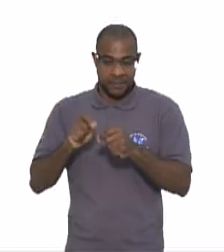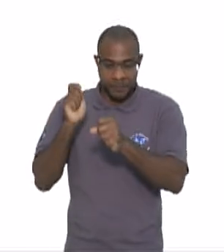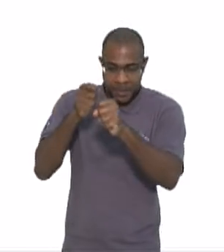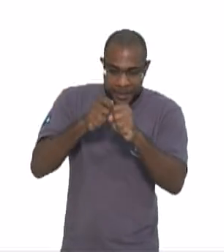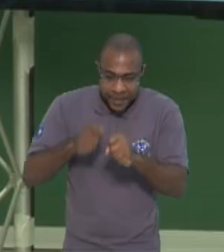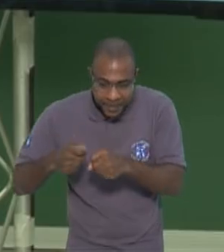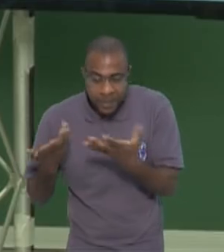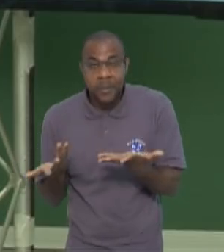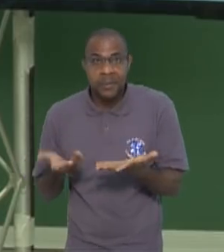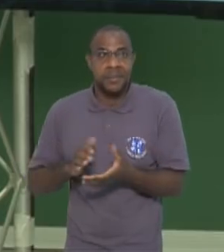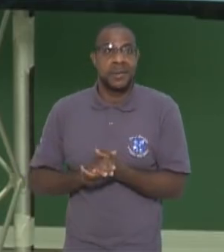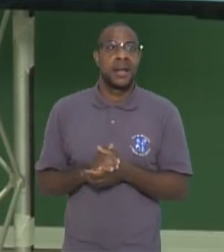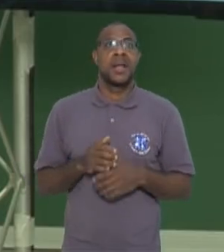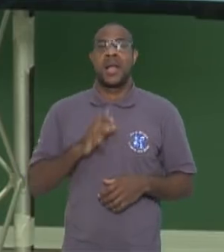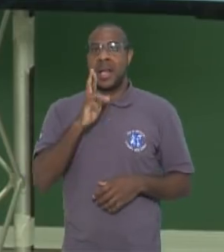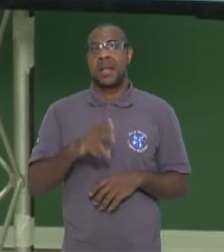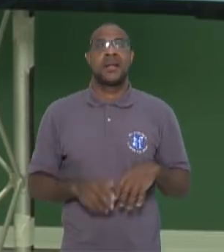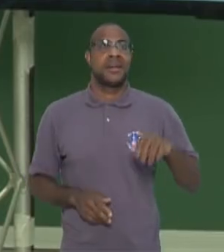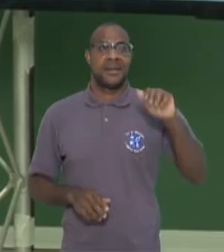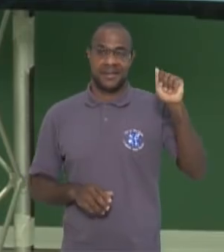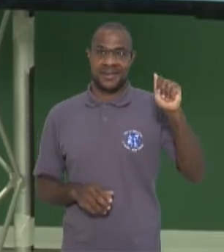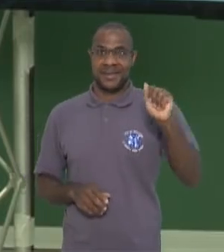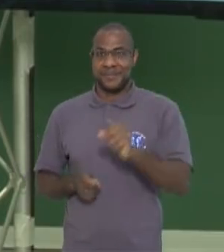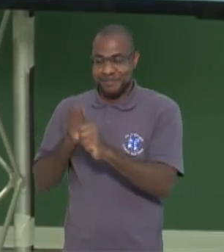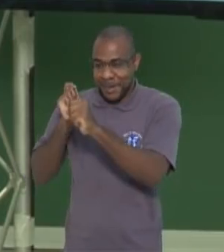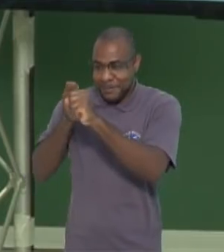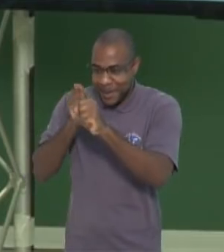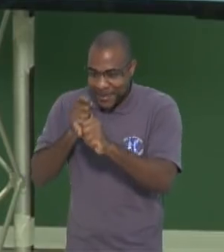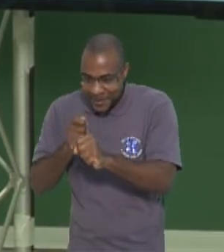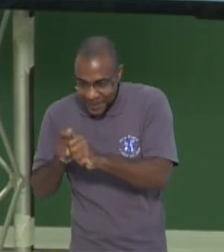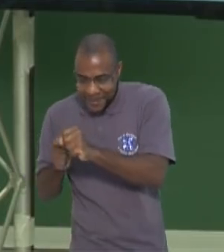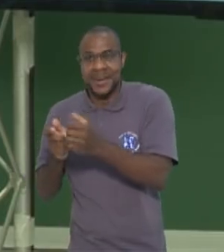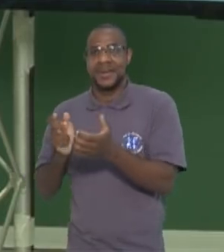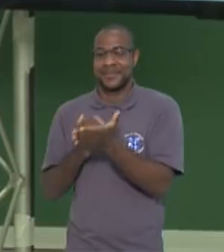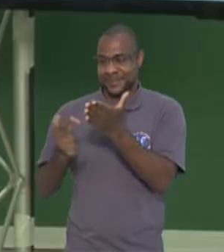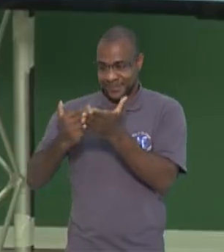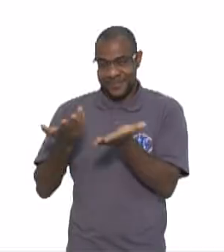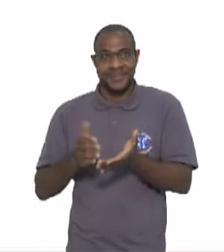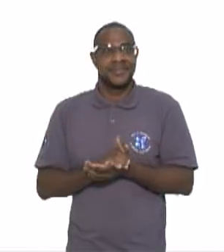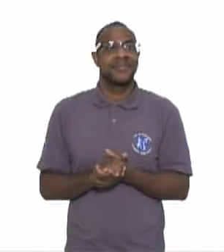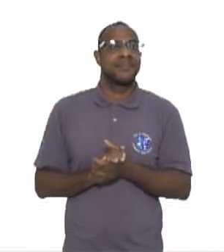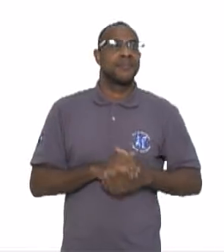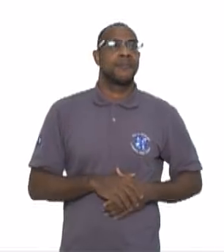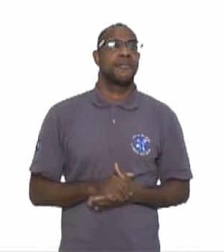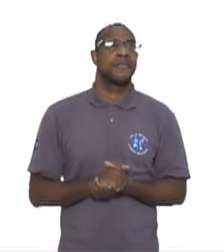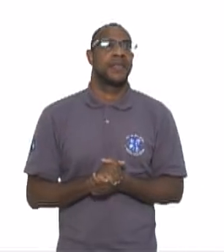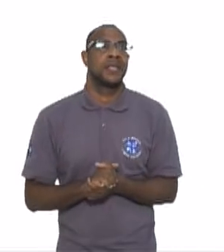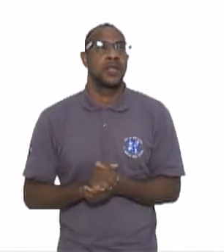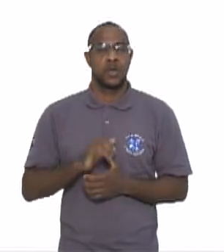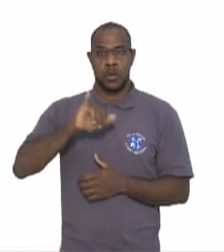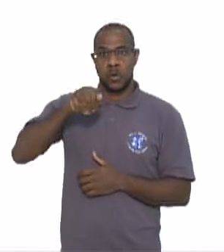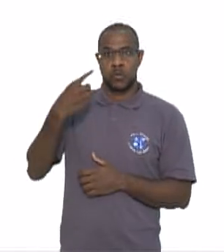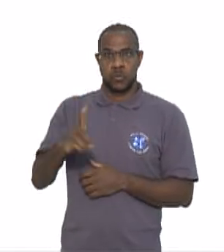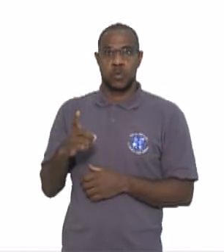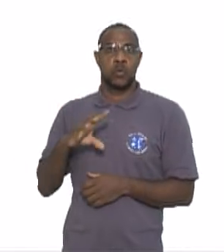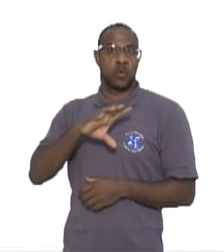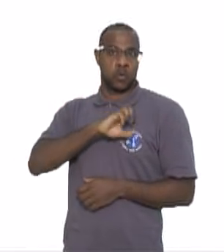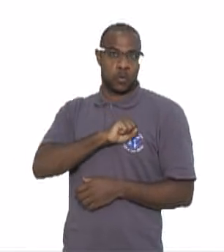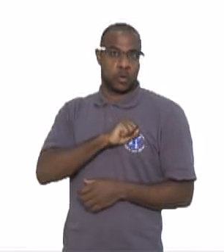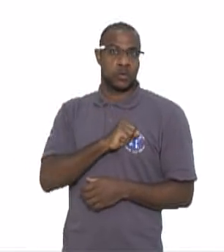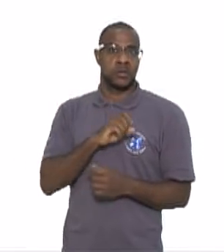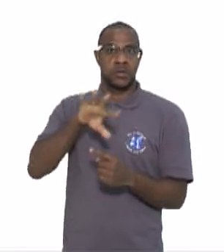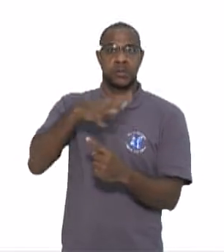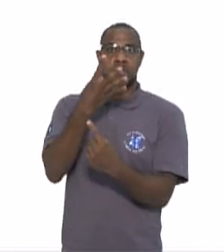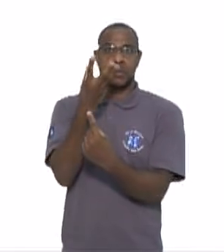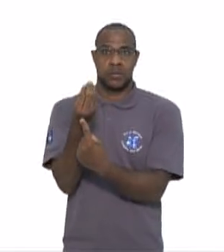alternativa correta é a técnica de esculpir. Número 3. João gosta muito de toy art e quer mesmo construir